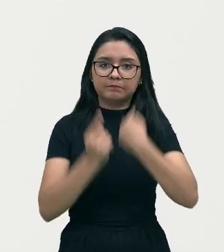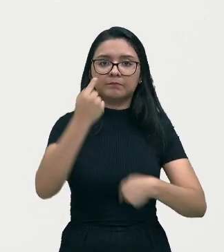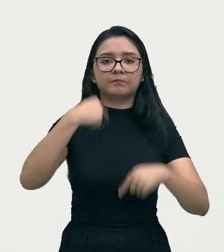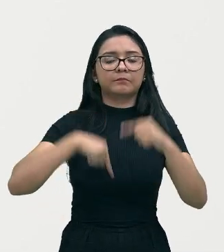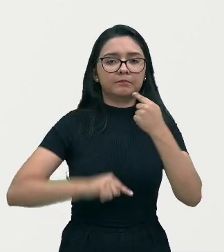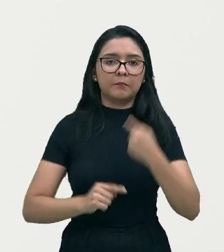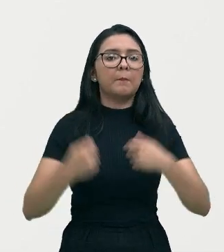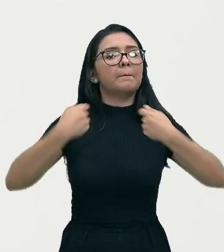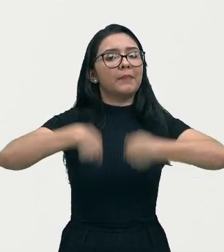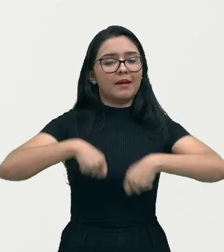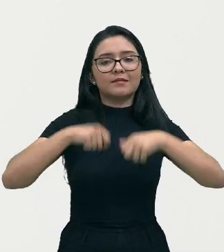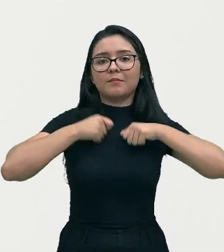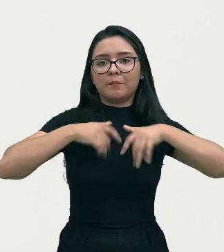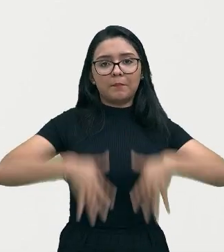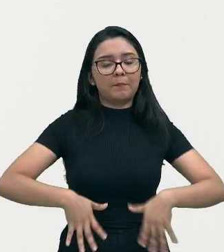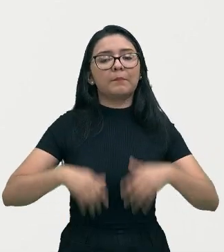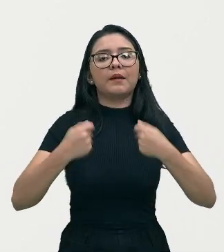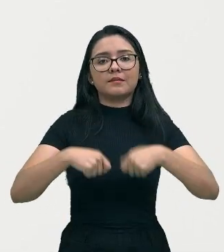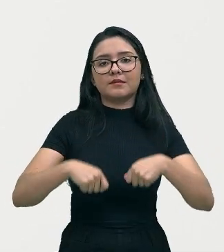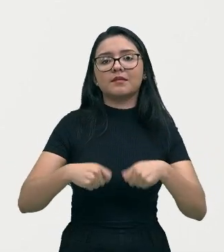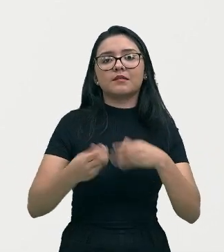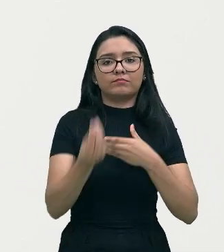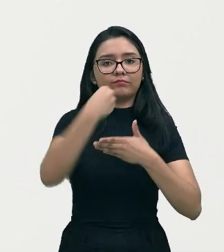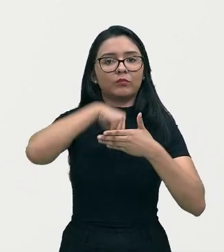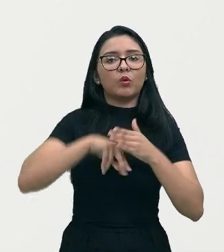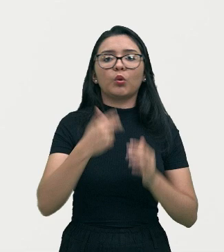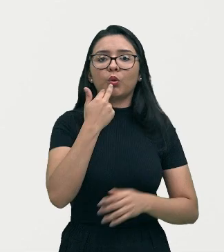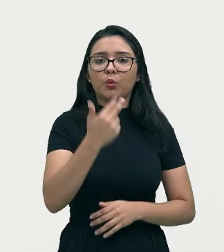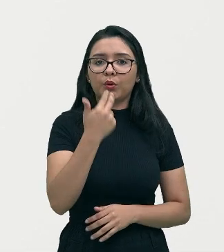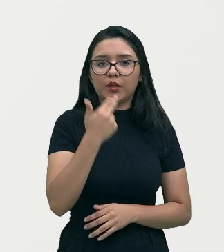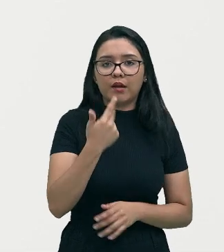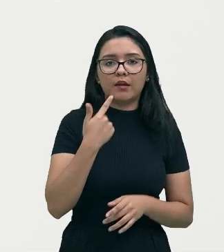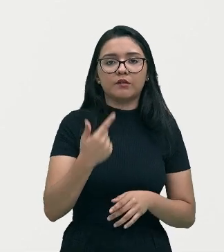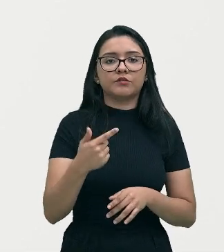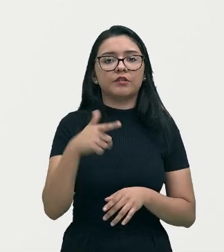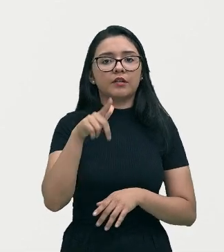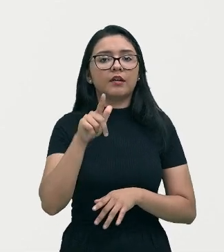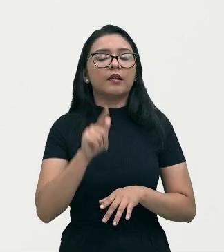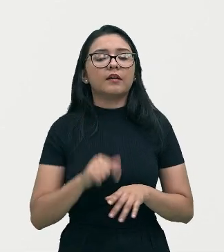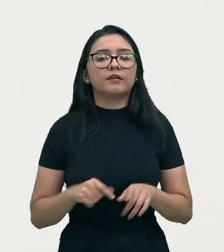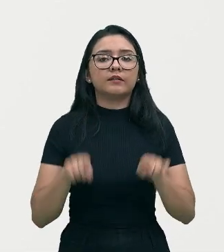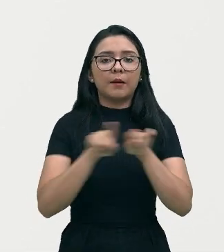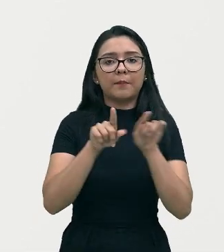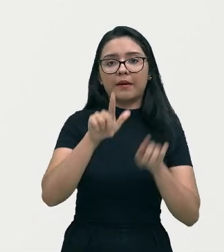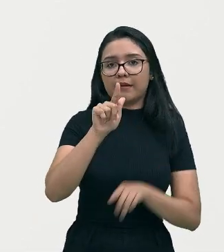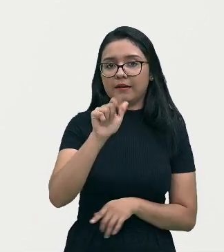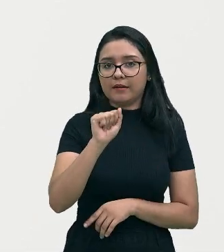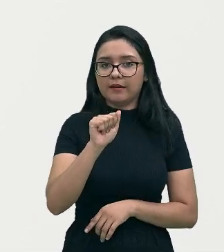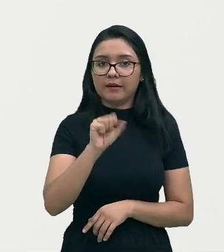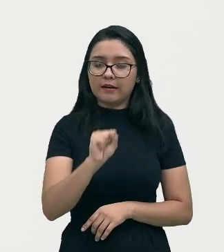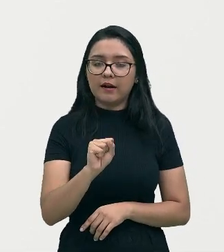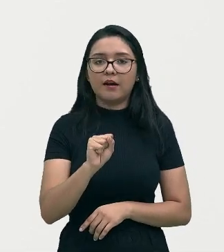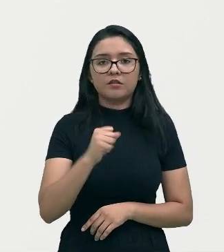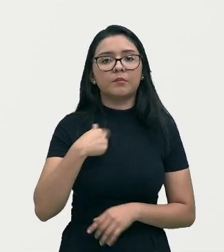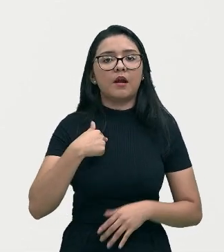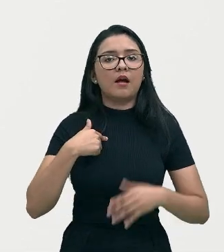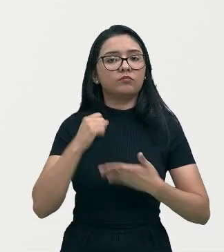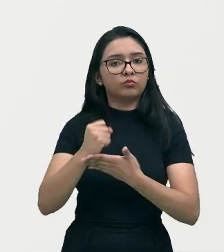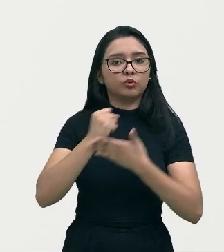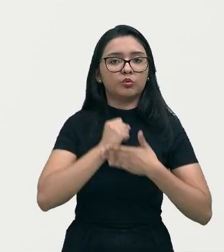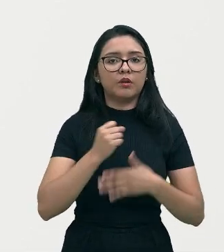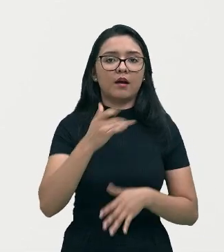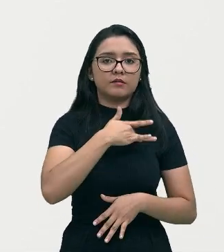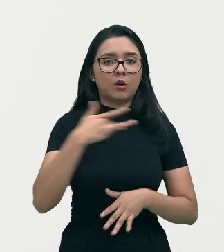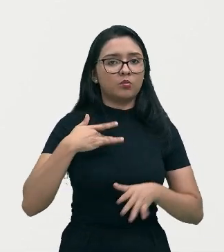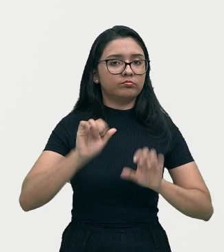que levar todos esses nutrientes, todos os gases necessários ali para manutenção da saúde e da sobrevivência do